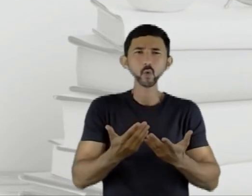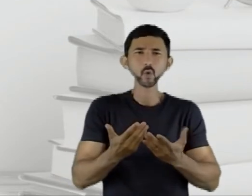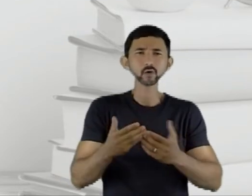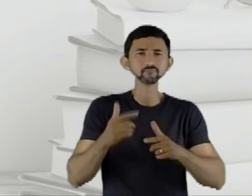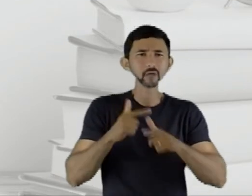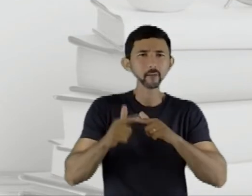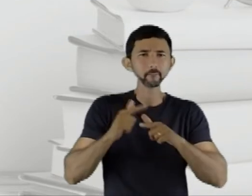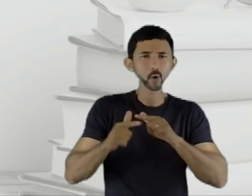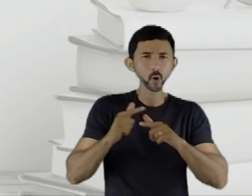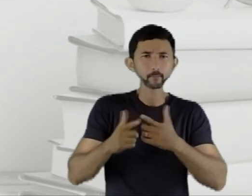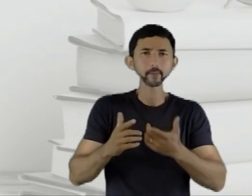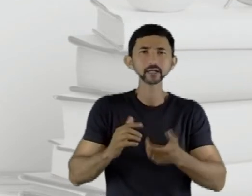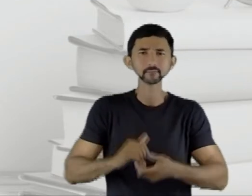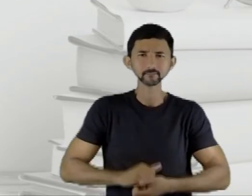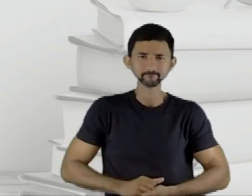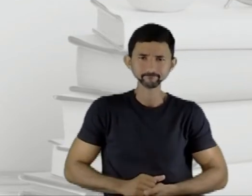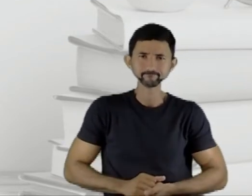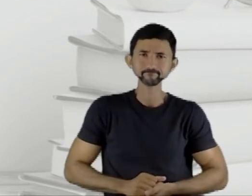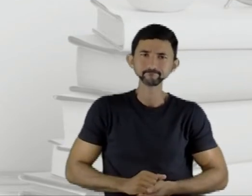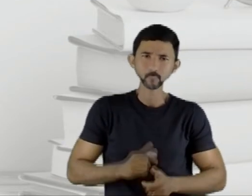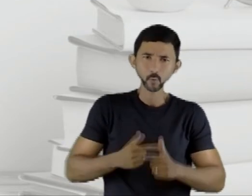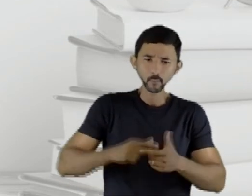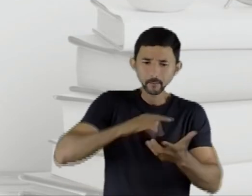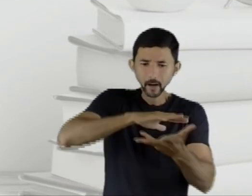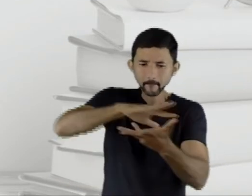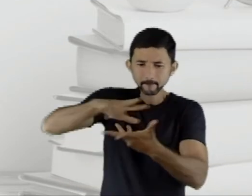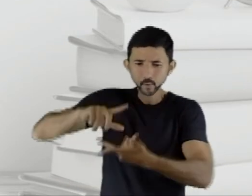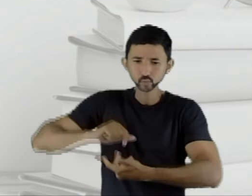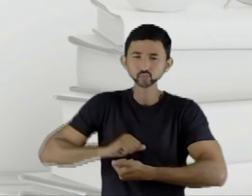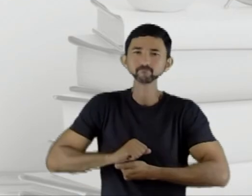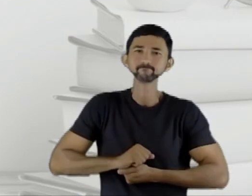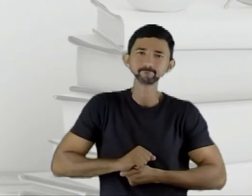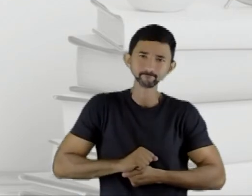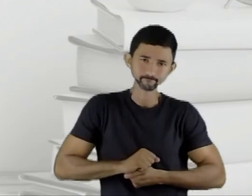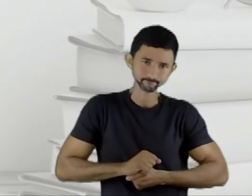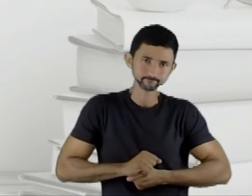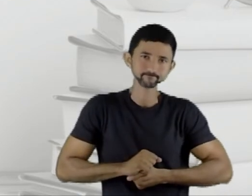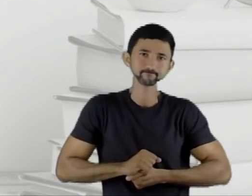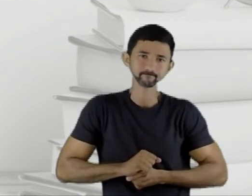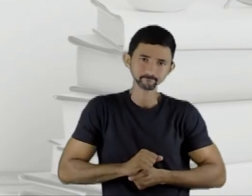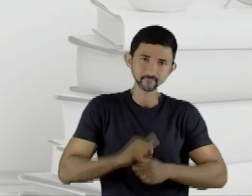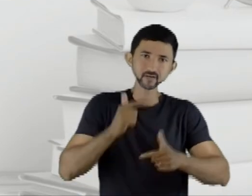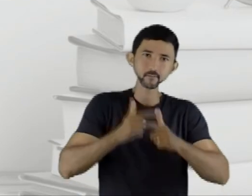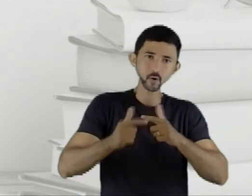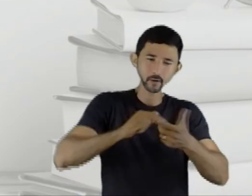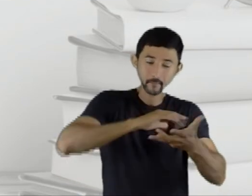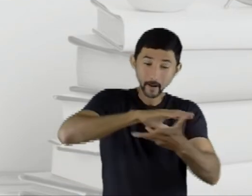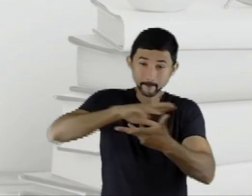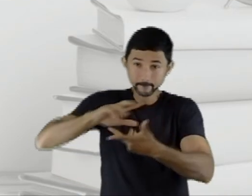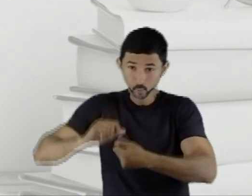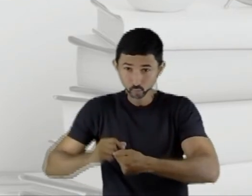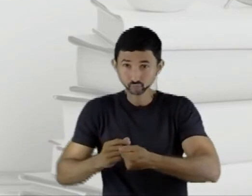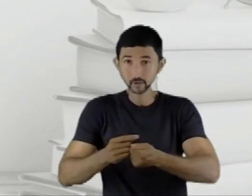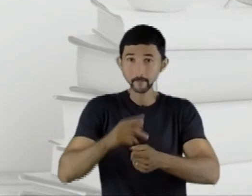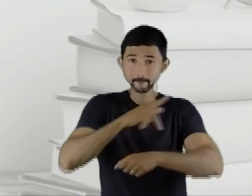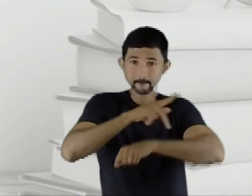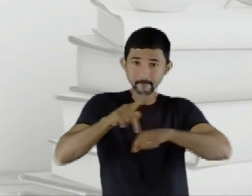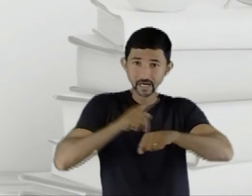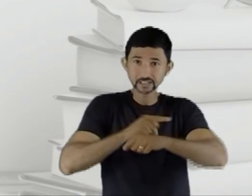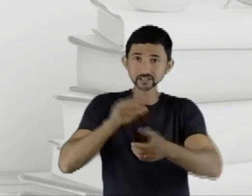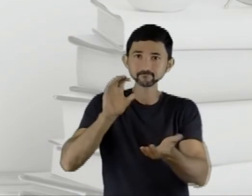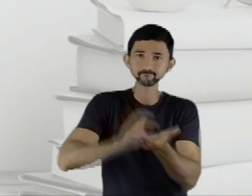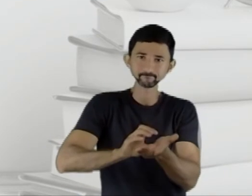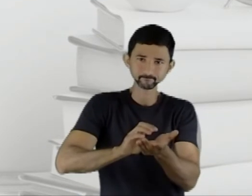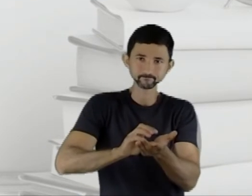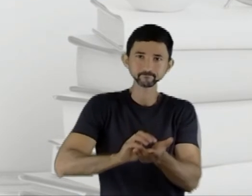gerou a crise mundial, né, a crise em todos os países capitalistas. E